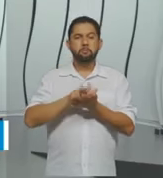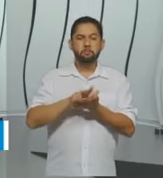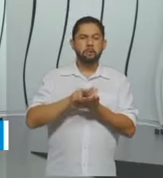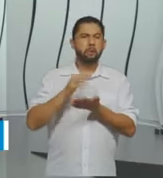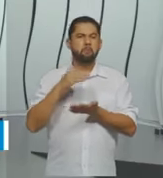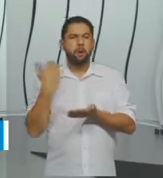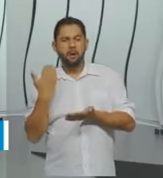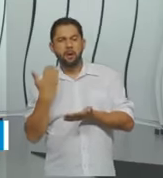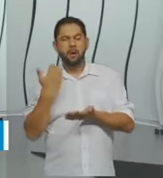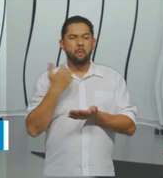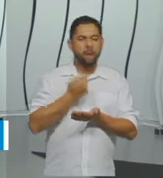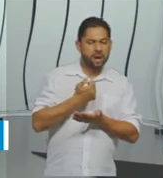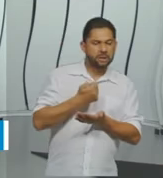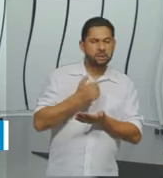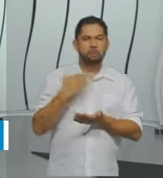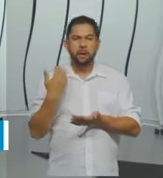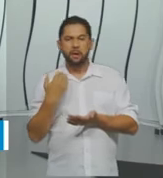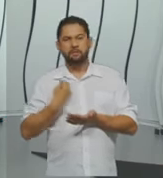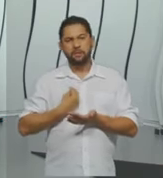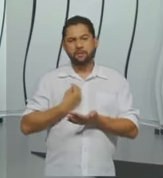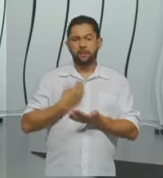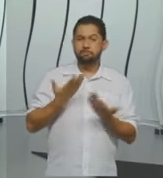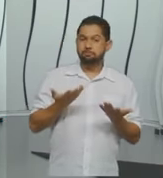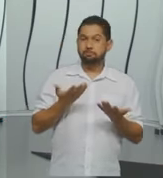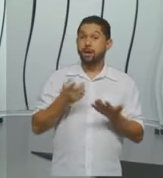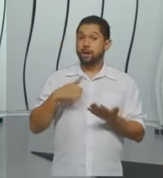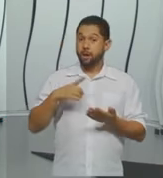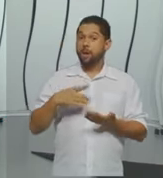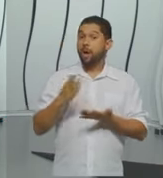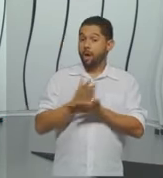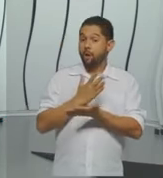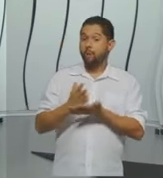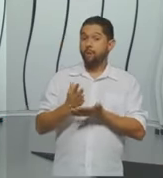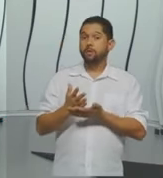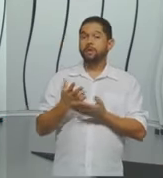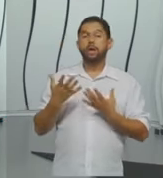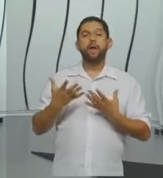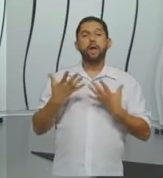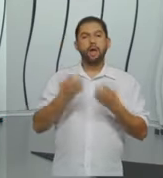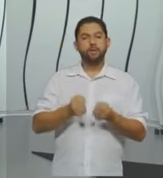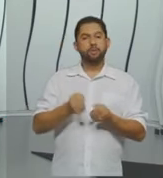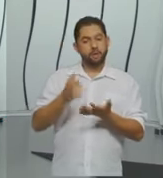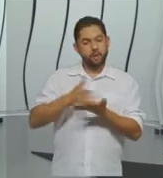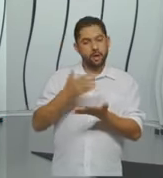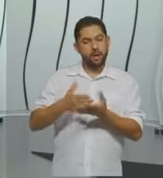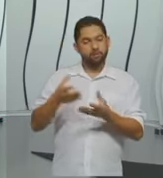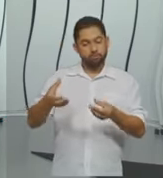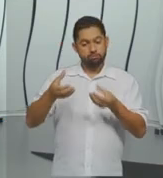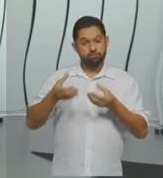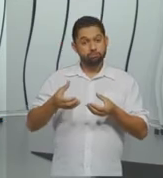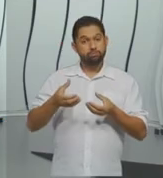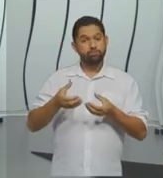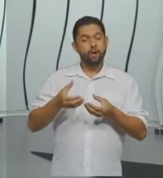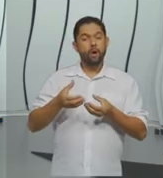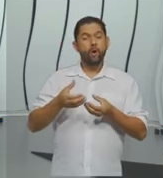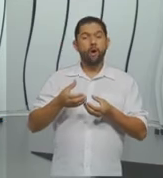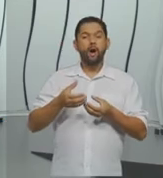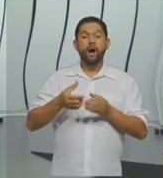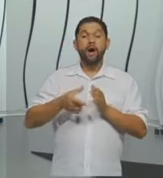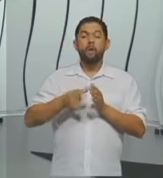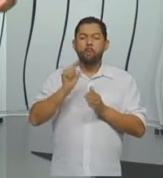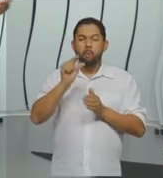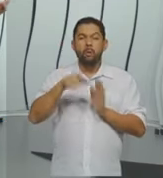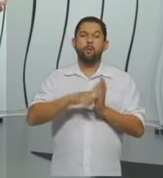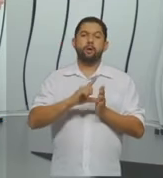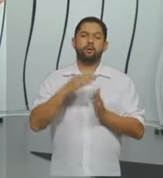não morre. Diz alguns livros de história que ele recebeu o primeiro exemplar publicado algumas horas antes de falecer. Então a igreja não teve